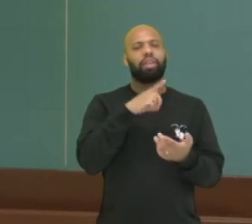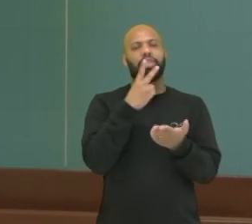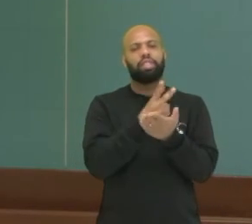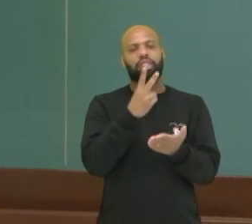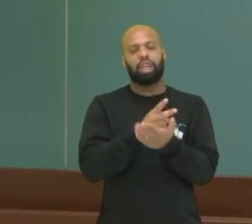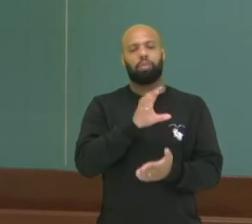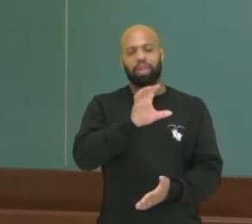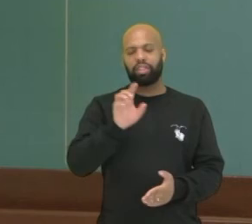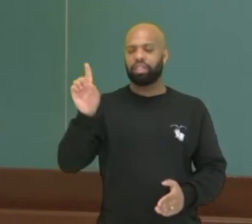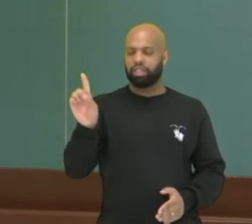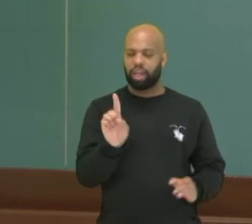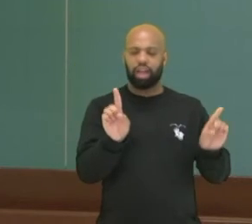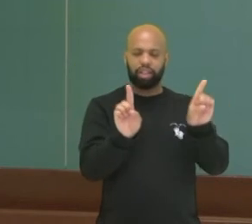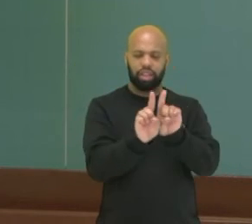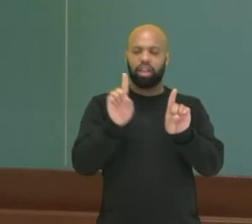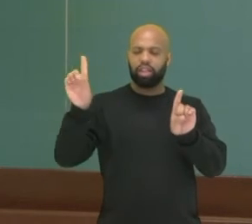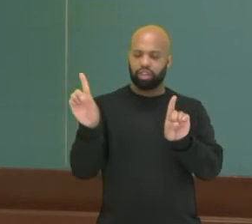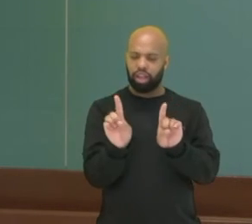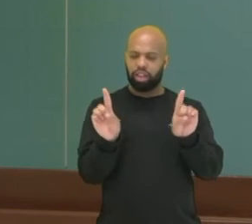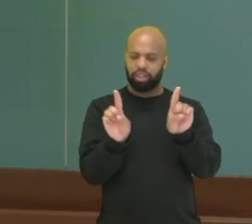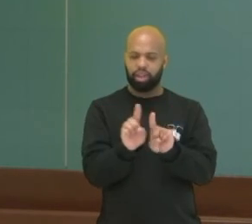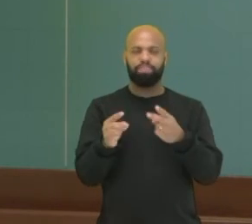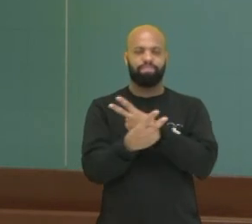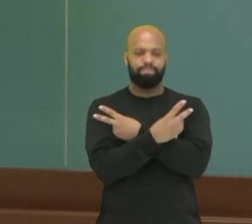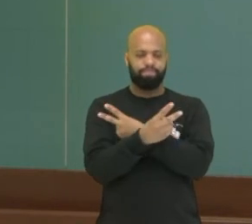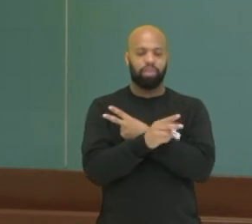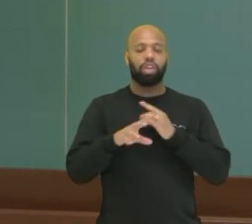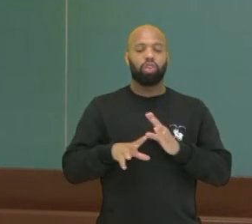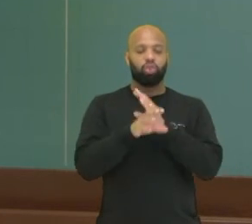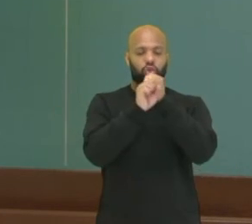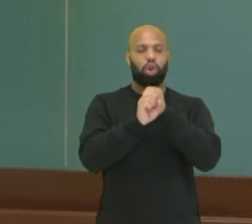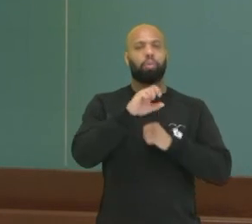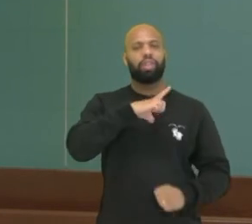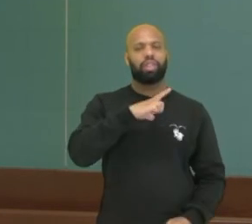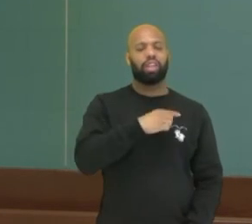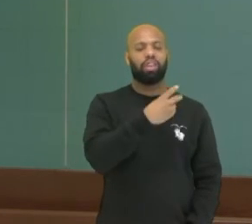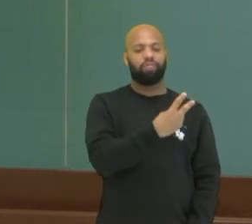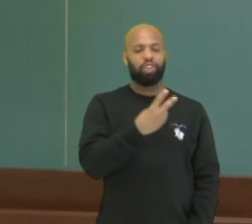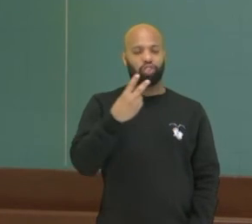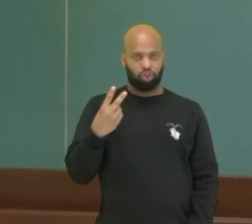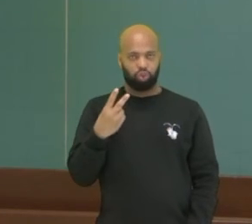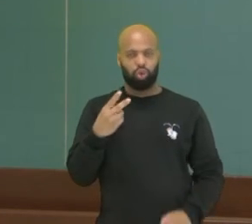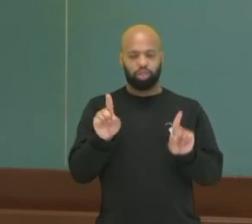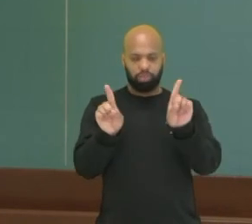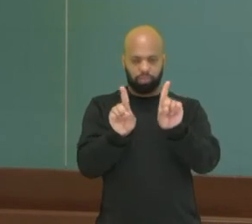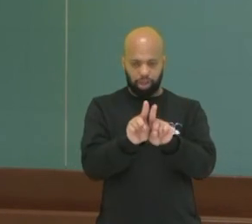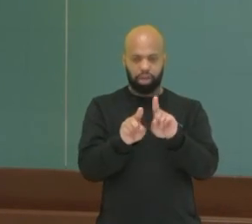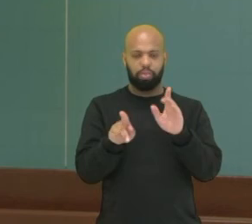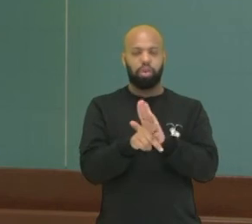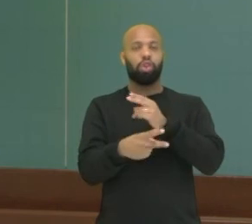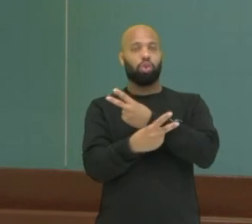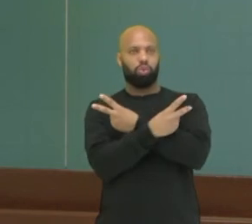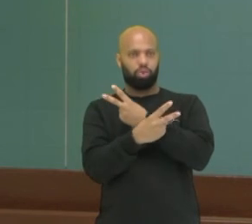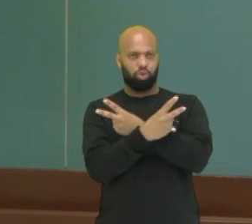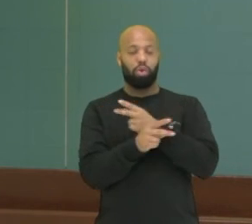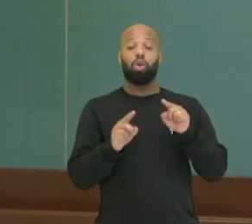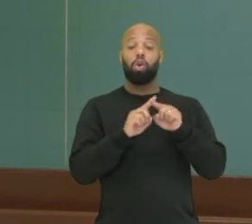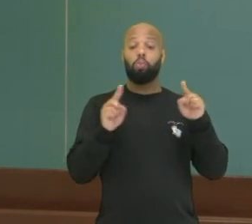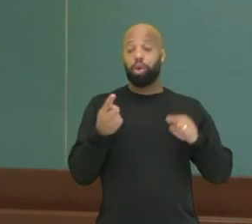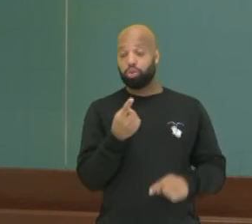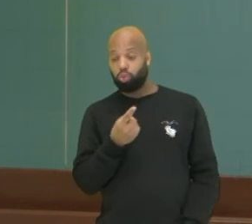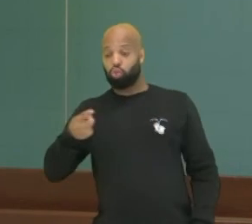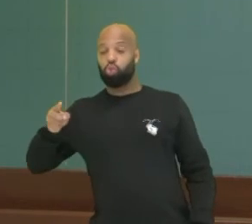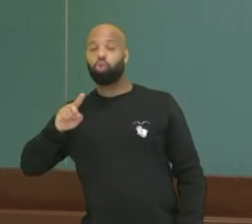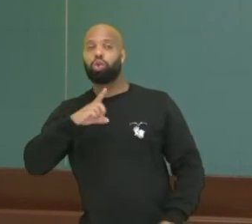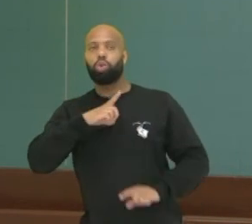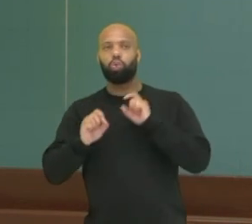sucessivamente até formarmos os 22 pares de cromossomos. Aí temos